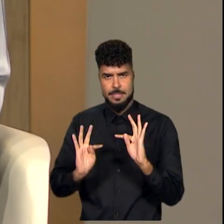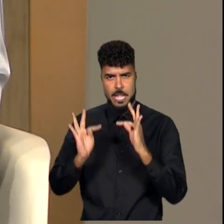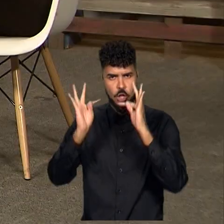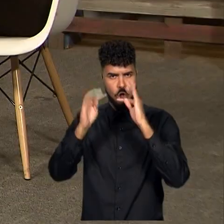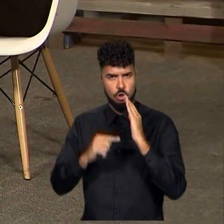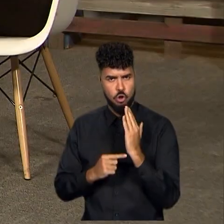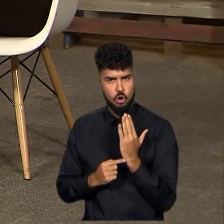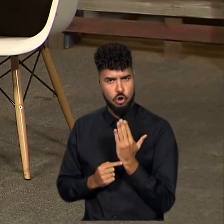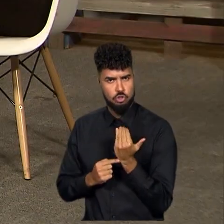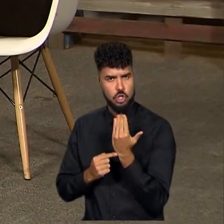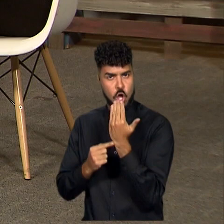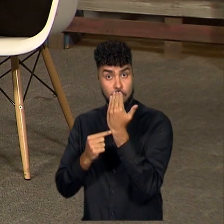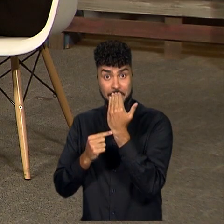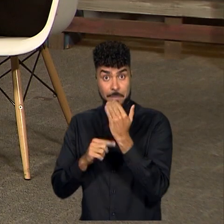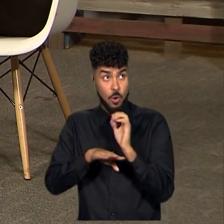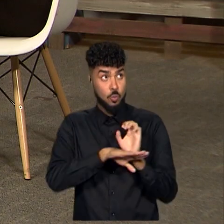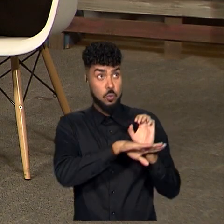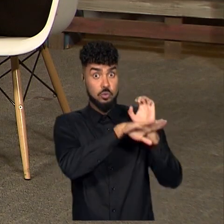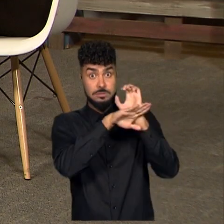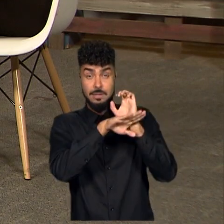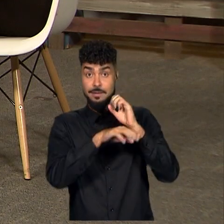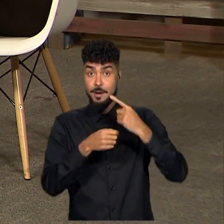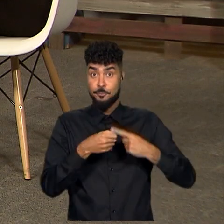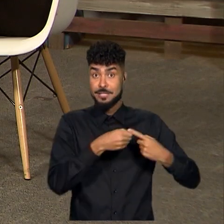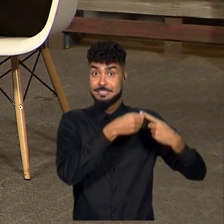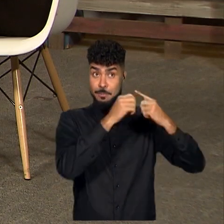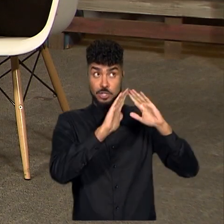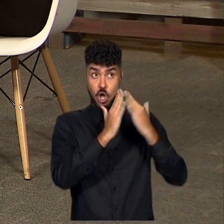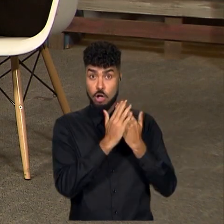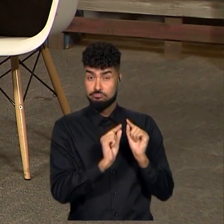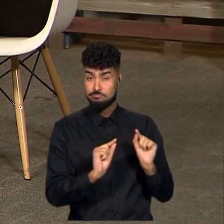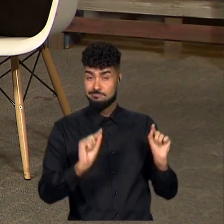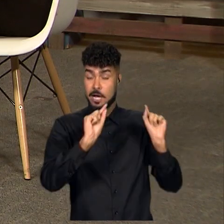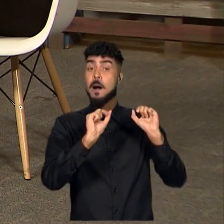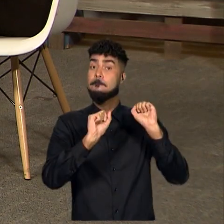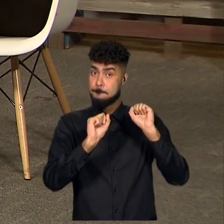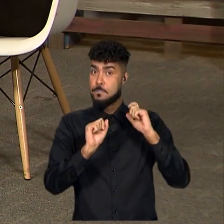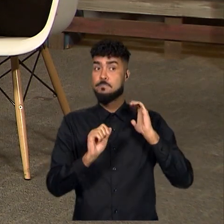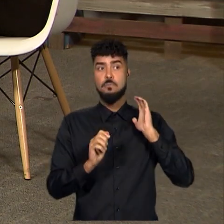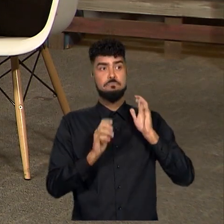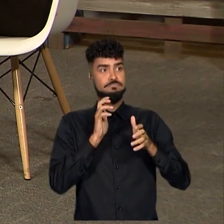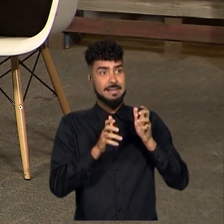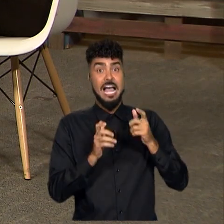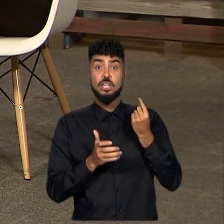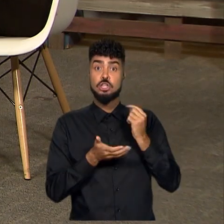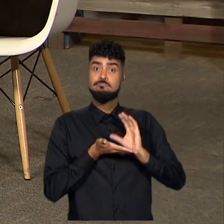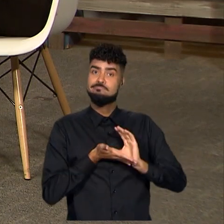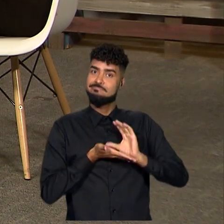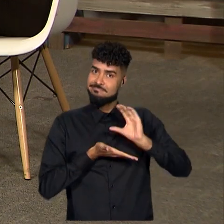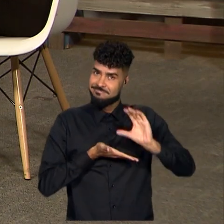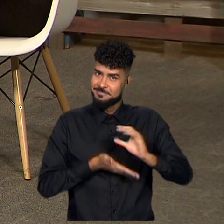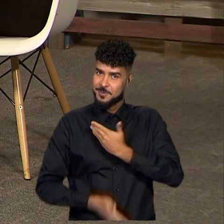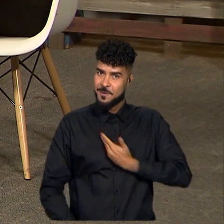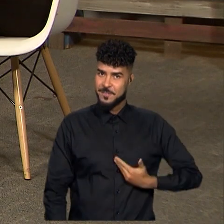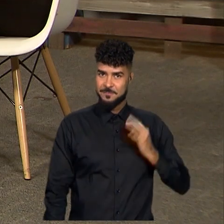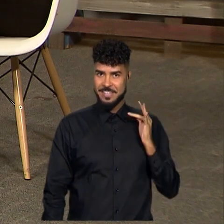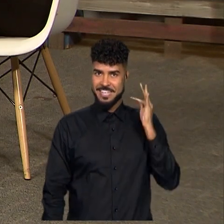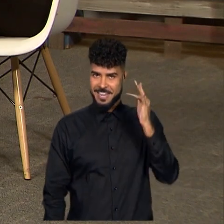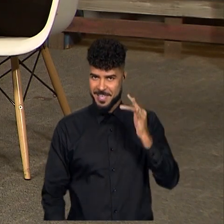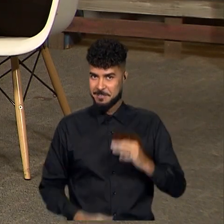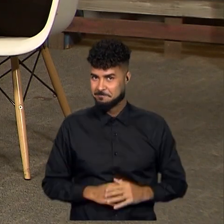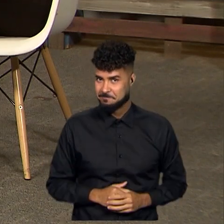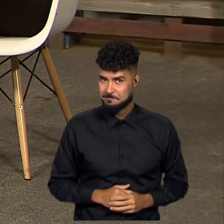tecnológico, que os estados e municípios, por meio das suas escolas, podem adquirir com recursos que o governo federal repassa a